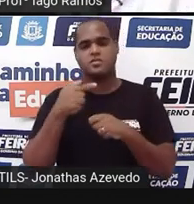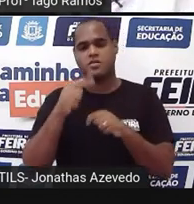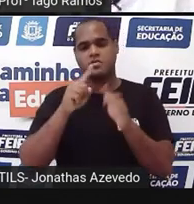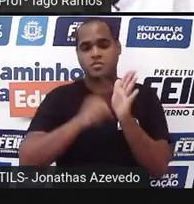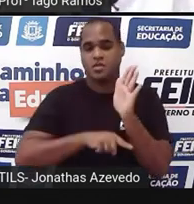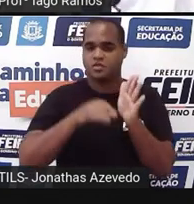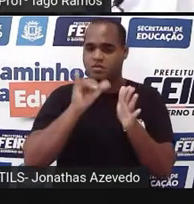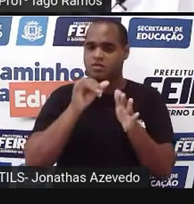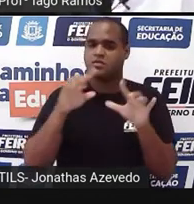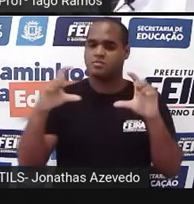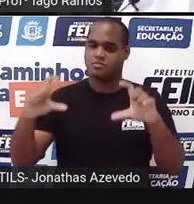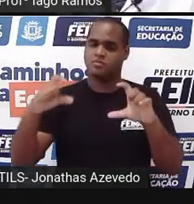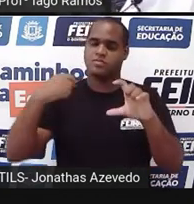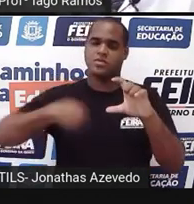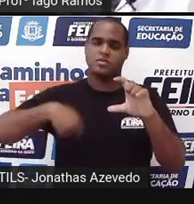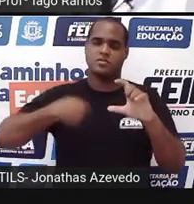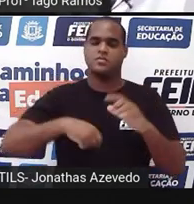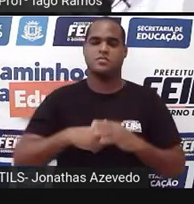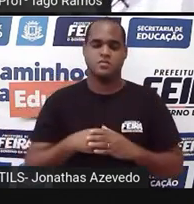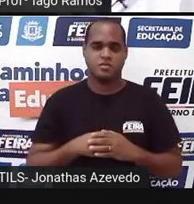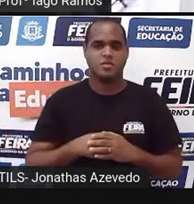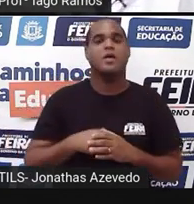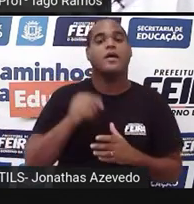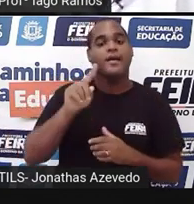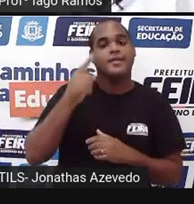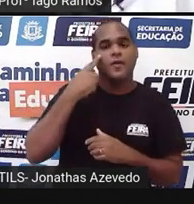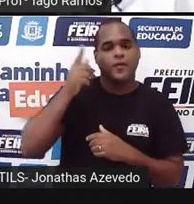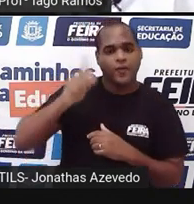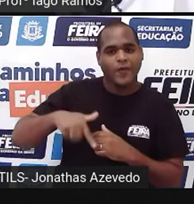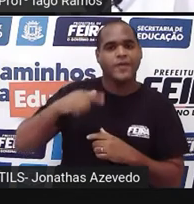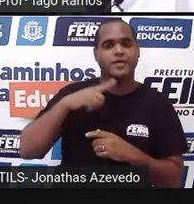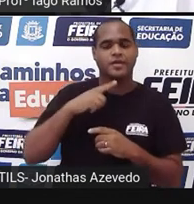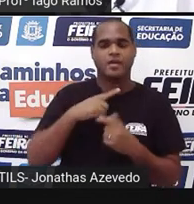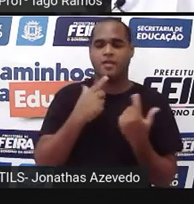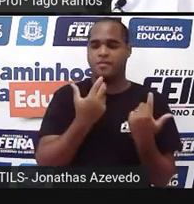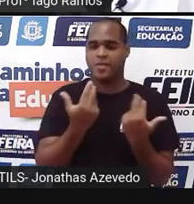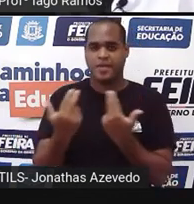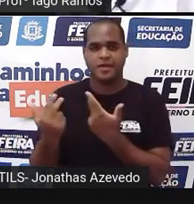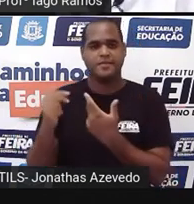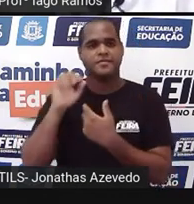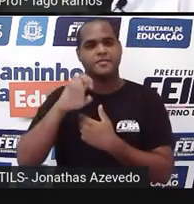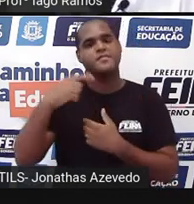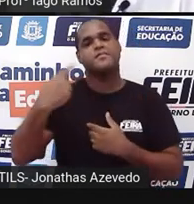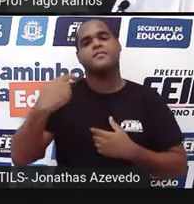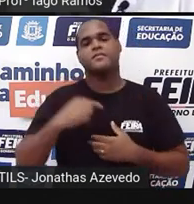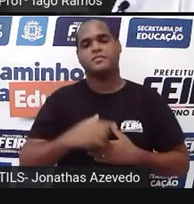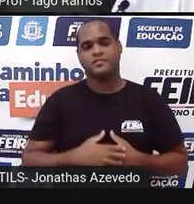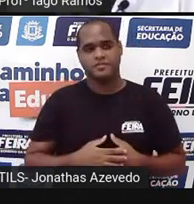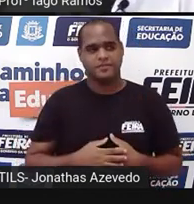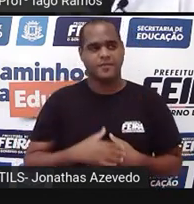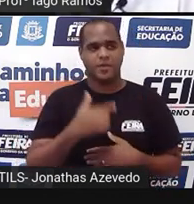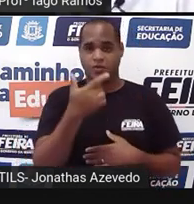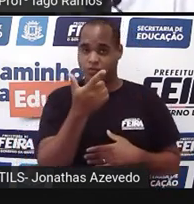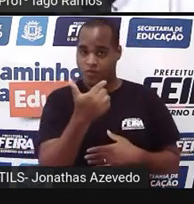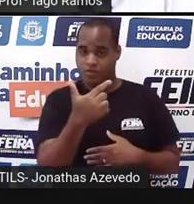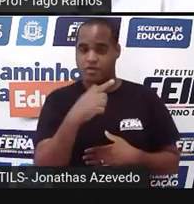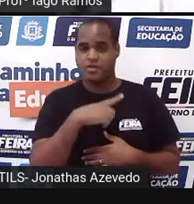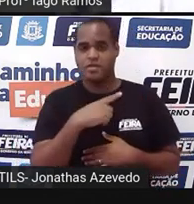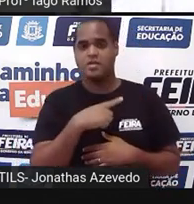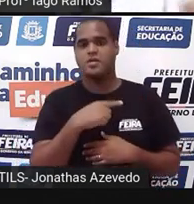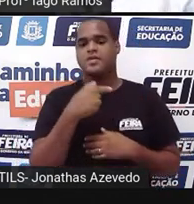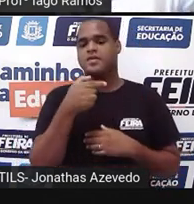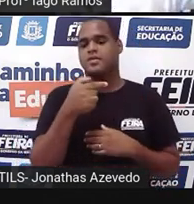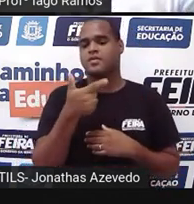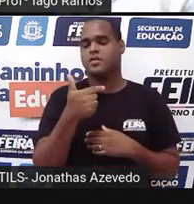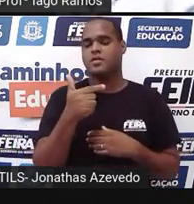Y por isso os parentes depois eu repeti ali o resto da equação tá bom esse 12 que está multiplicando